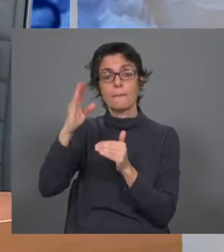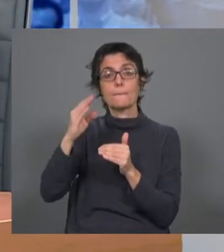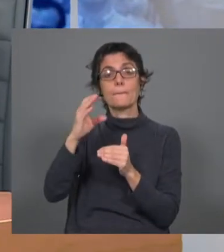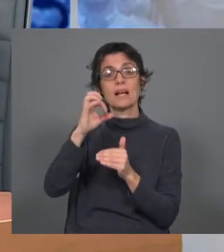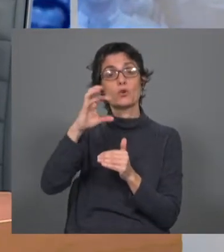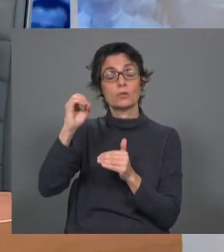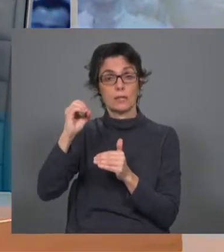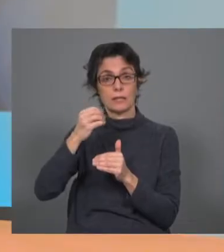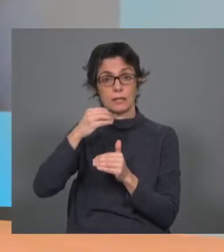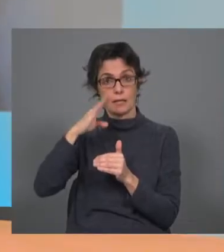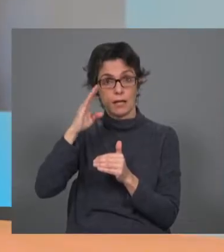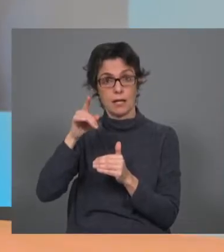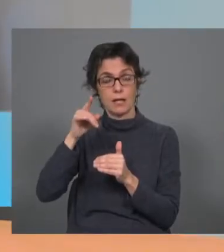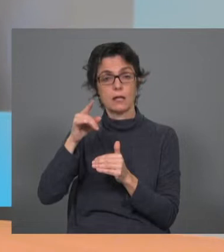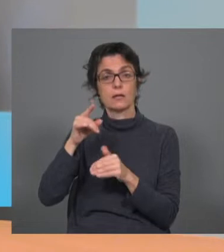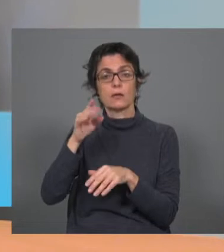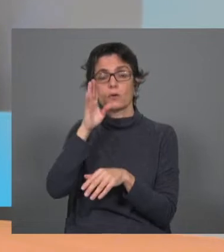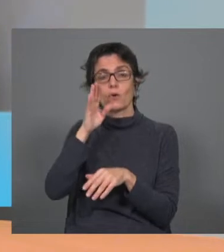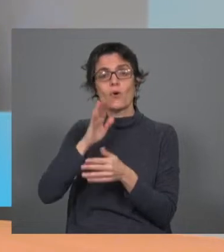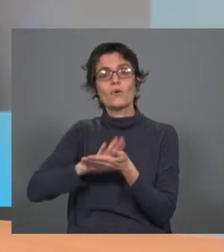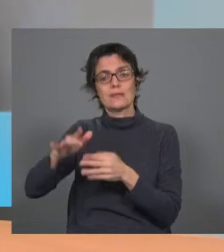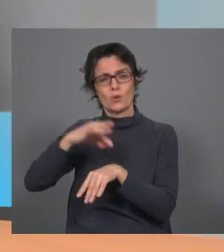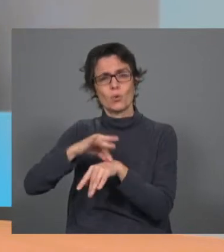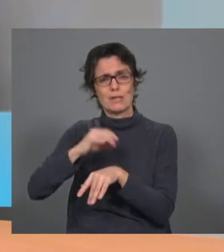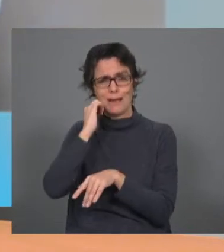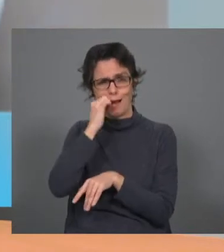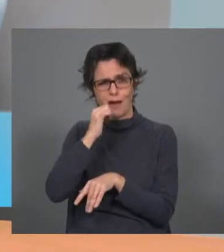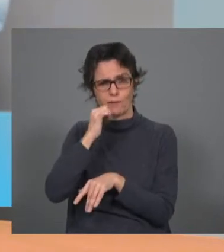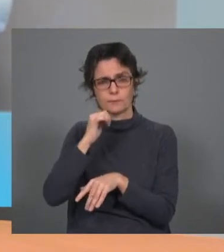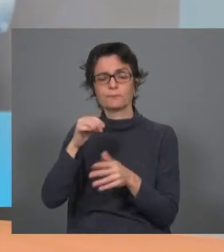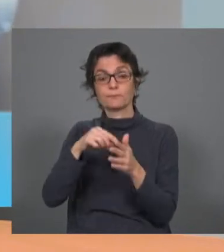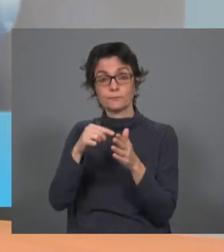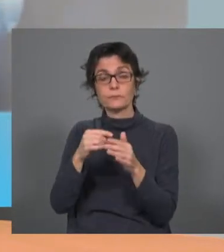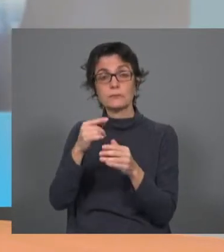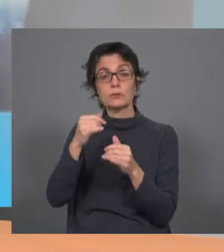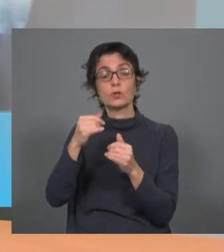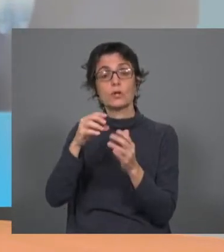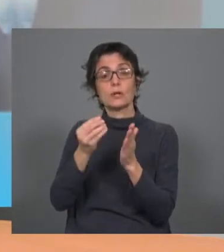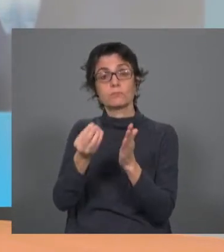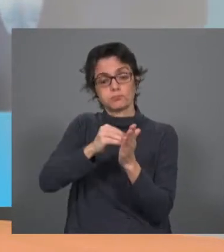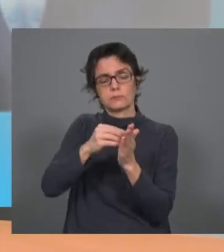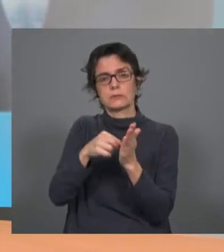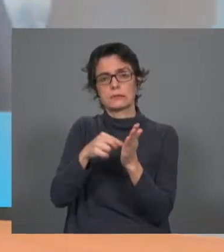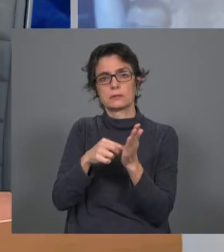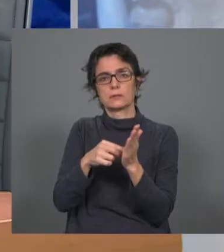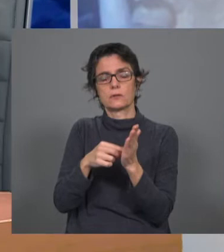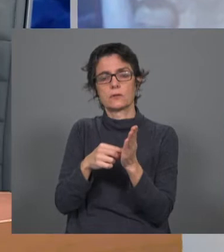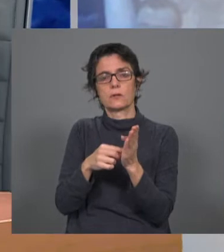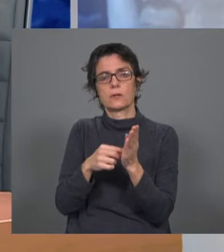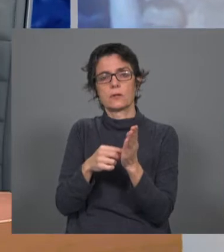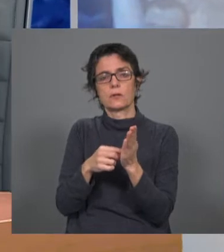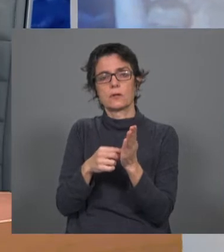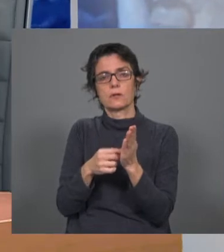grave associada, que foi uma alteração feita sobretudo para obedecer a um critério da